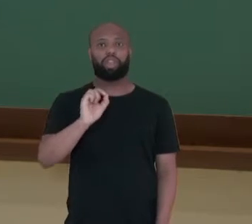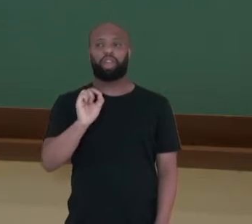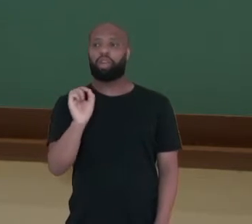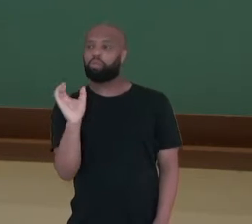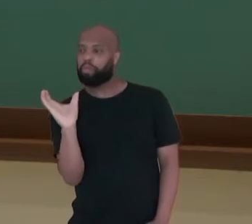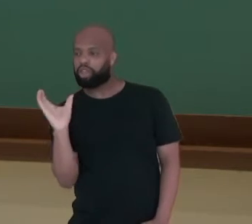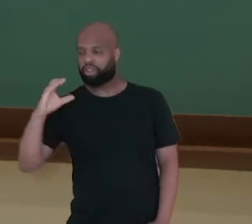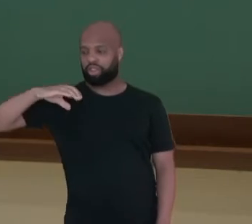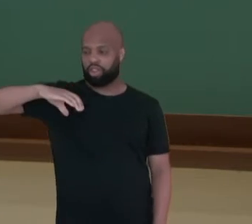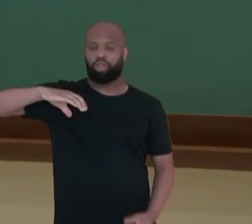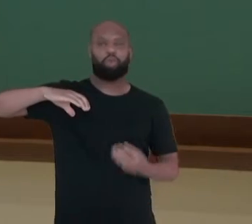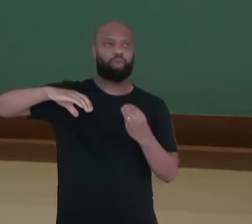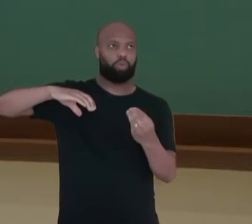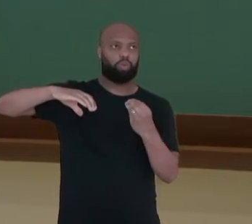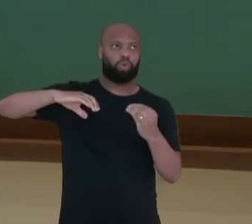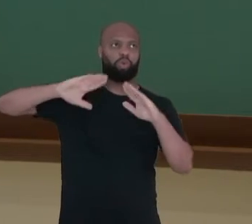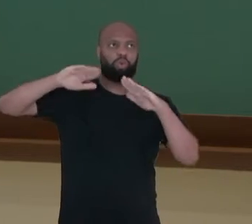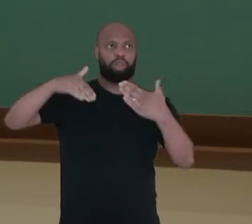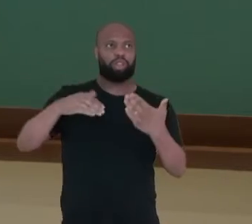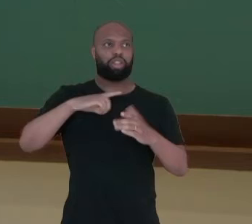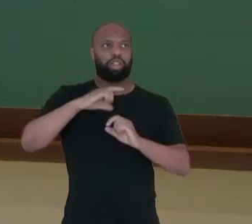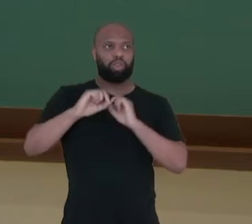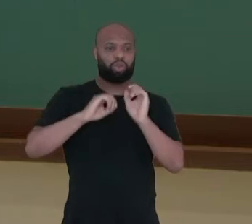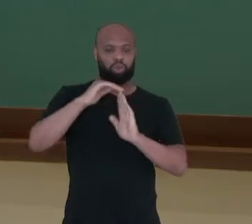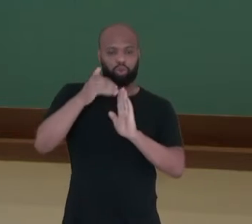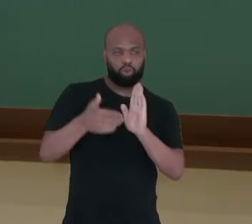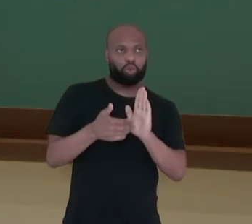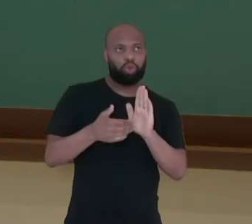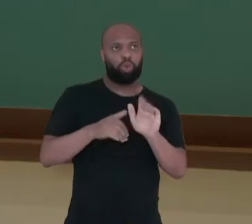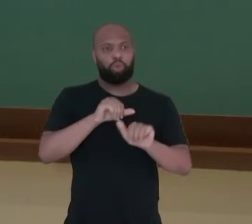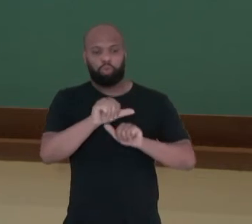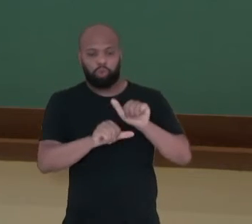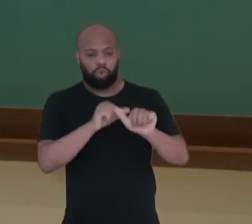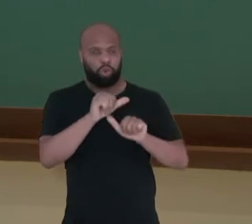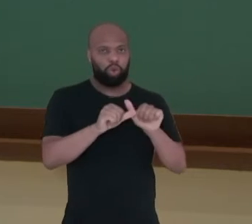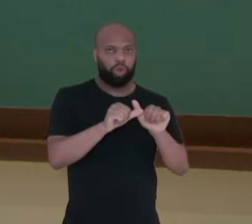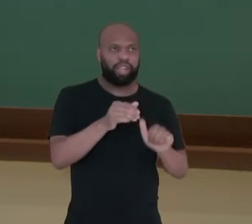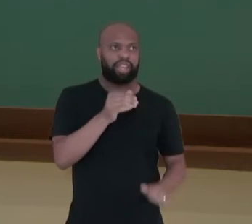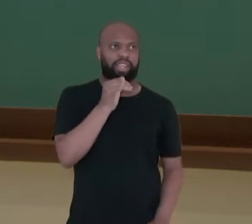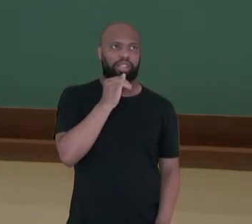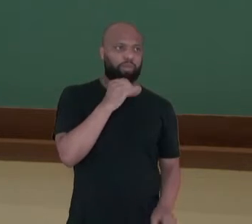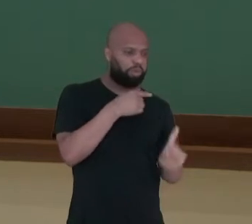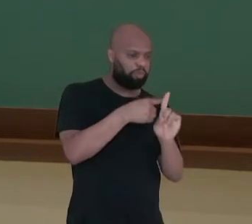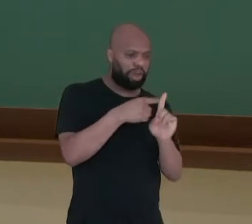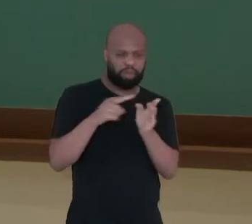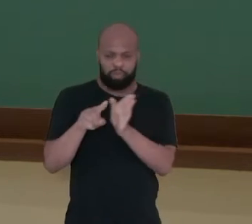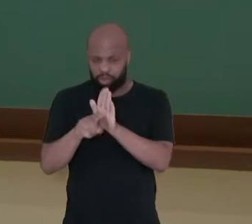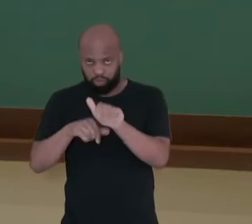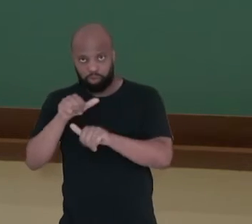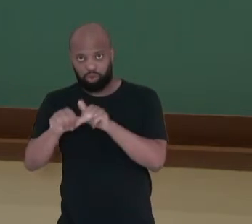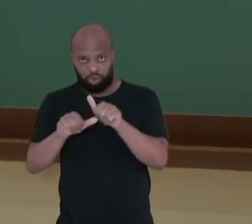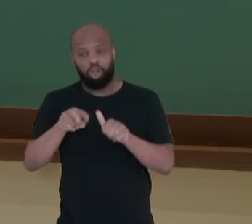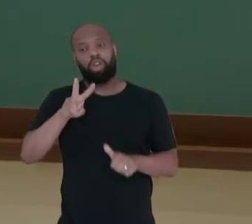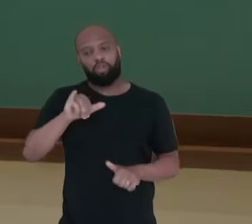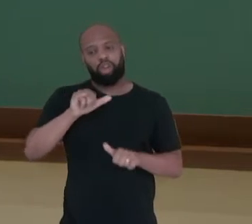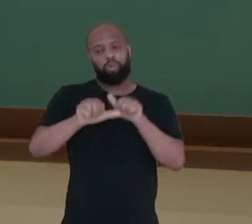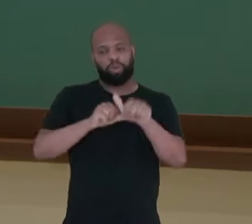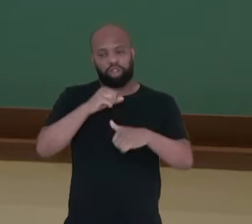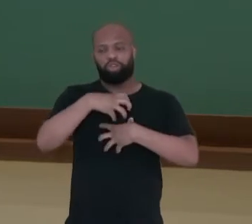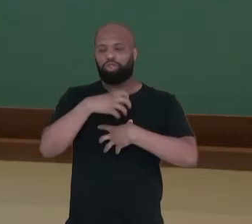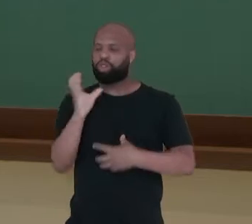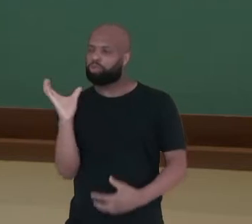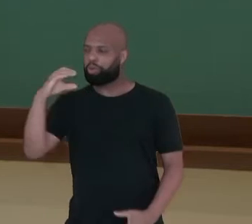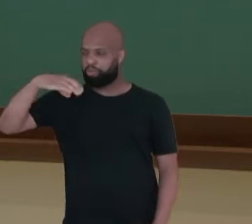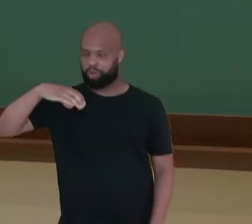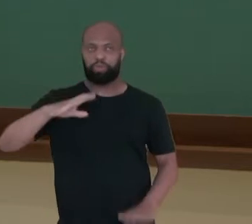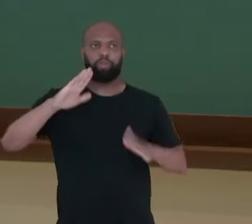parábola, ok? Então, total, mudou um sinalzinho, muda tudo, ok? Gráfico de uma